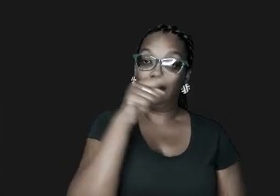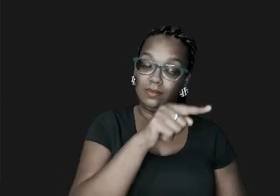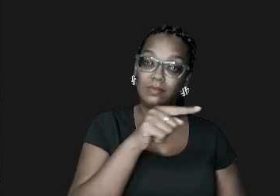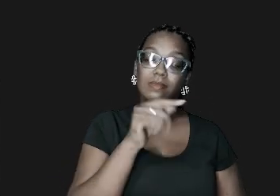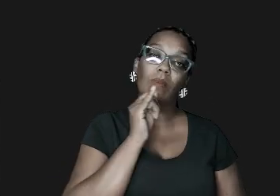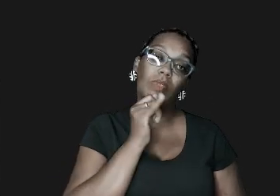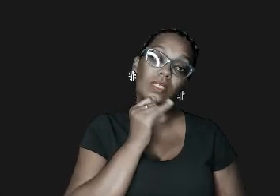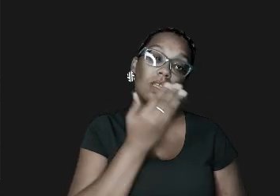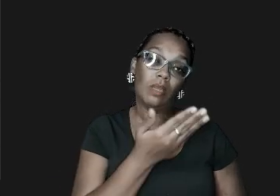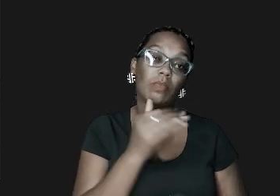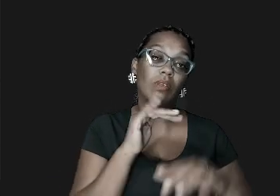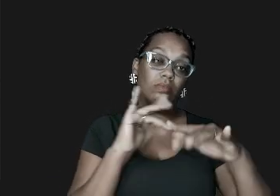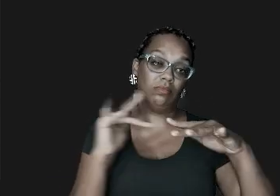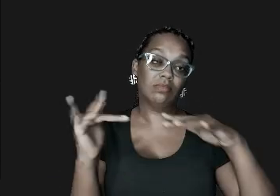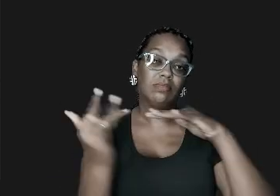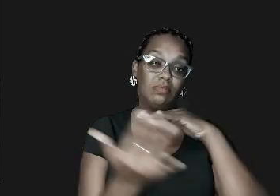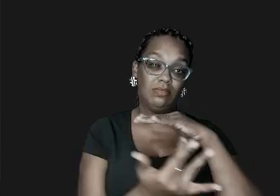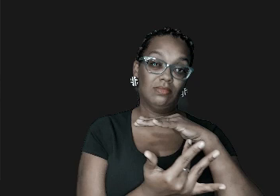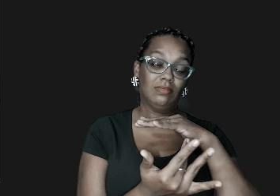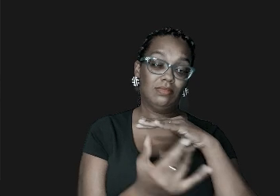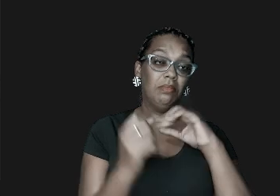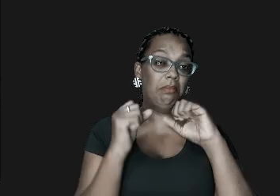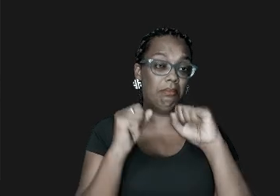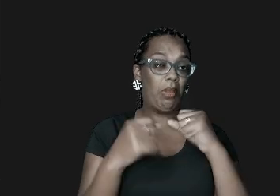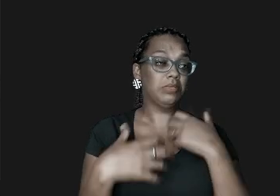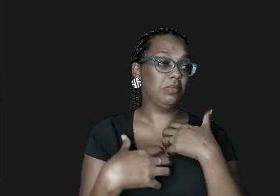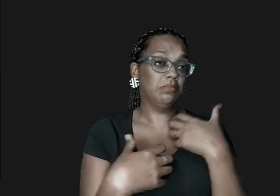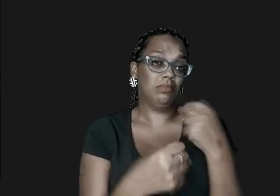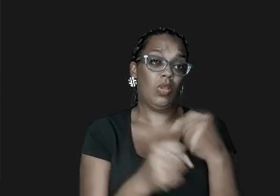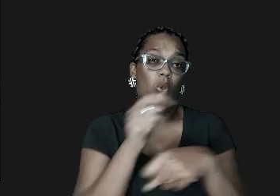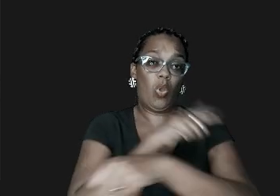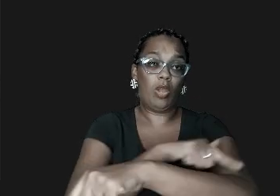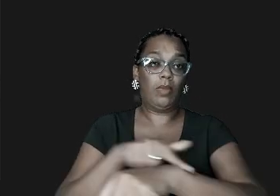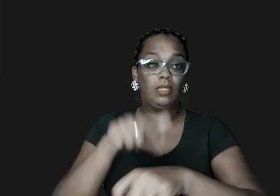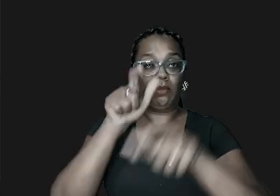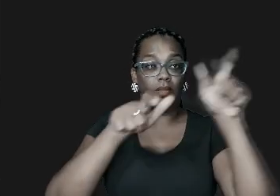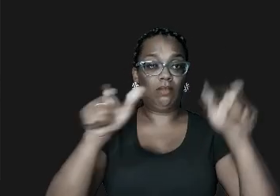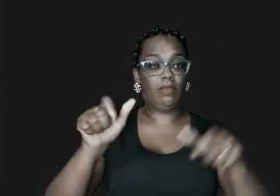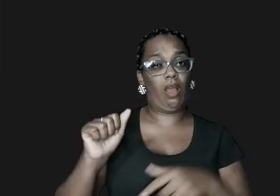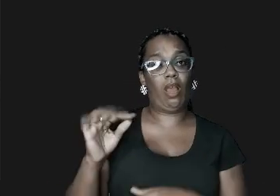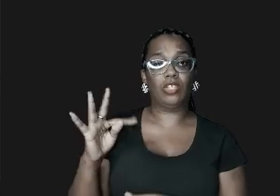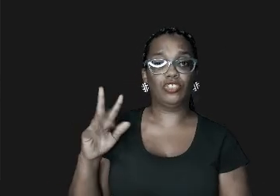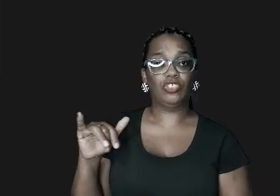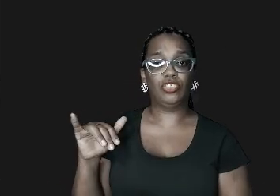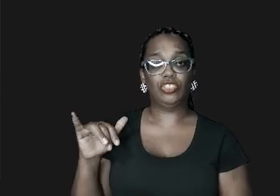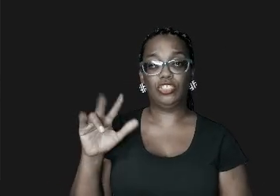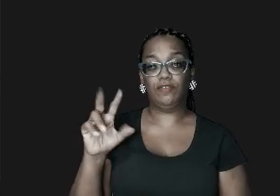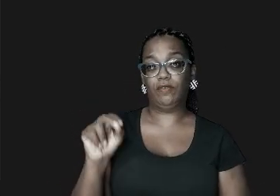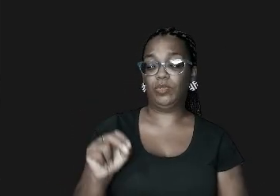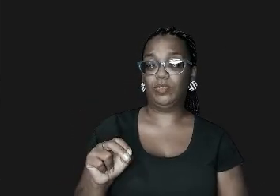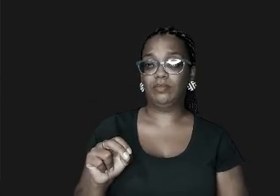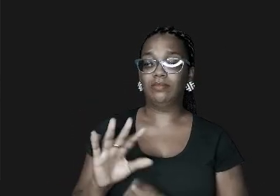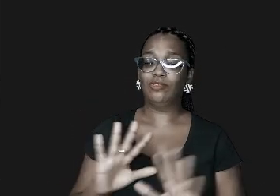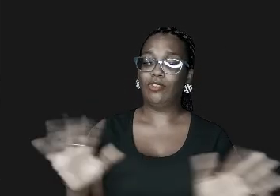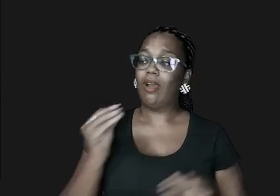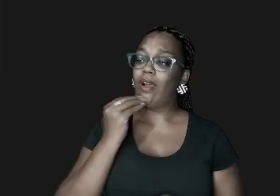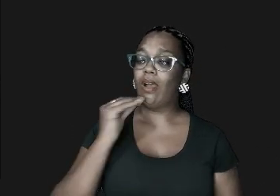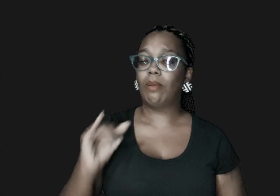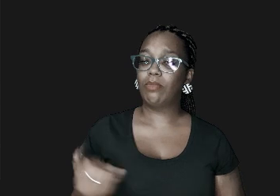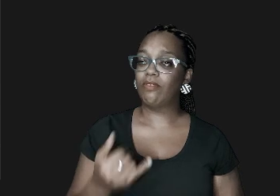artifício e nesse caso por exemplo rede social que possa impactar o comportamento desativo